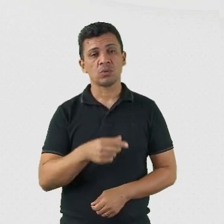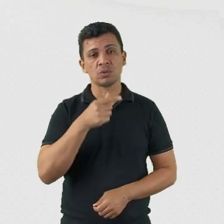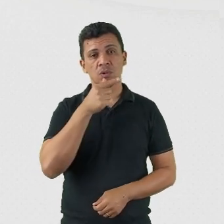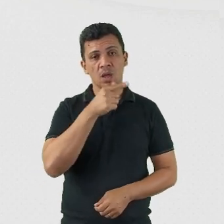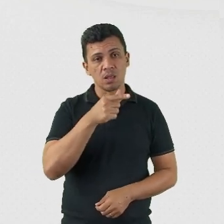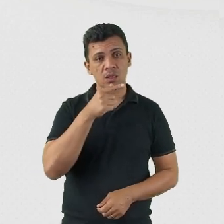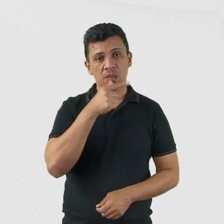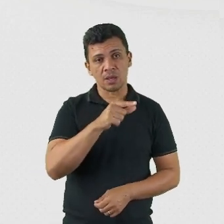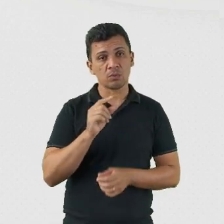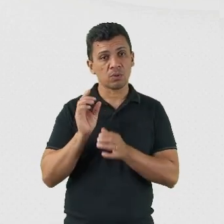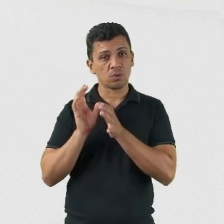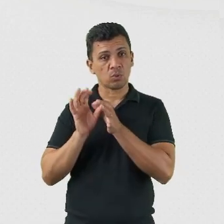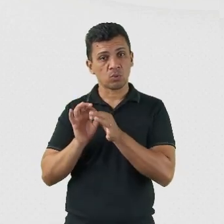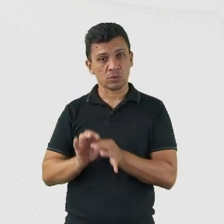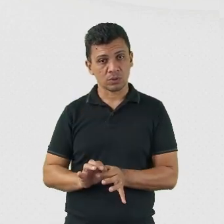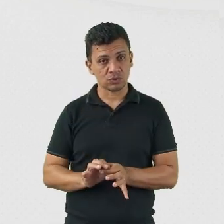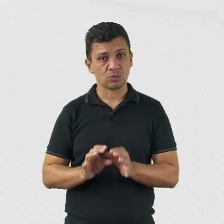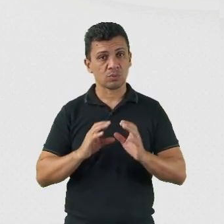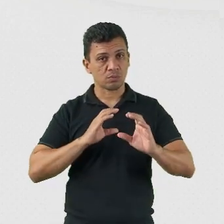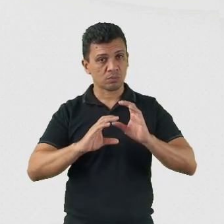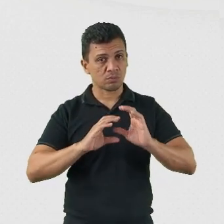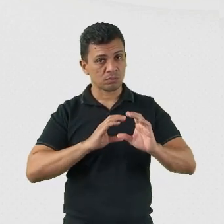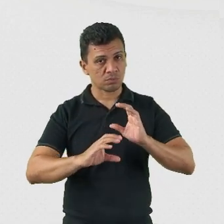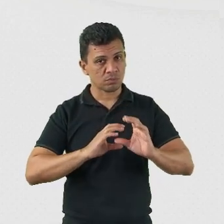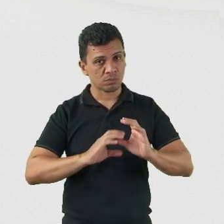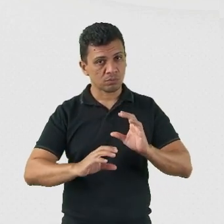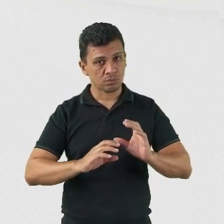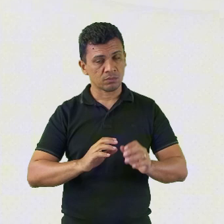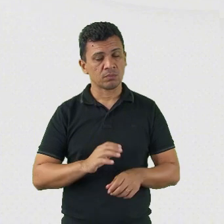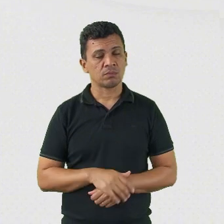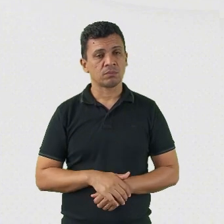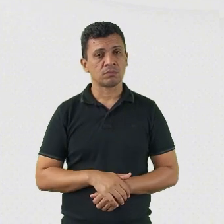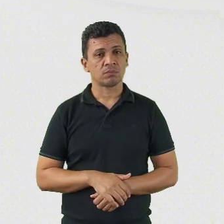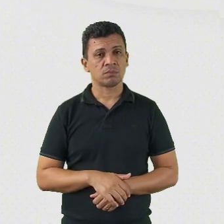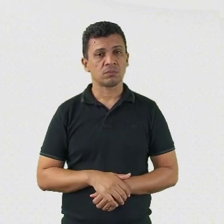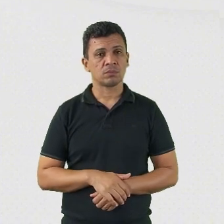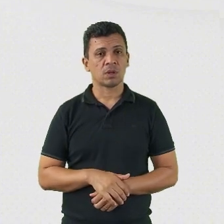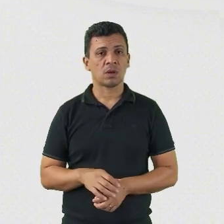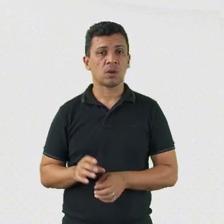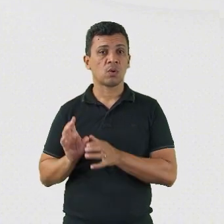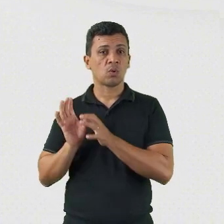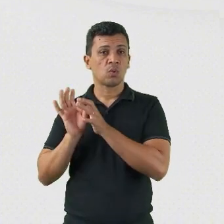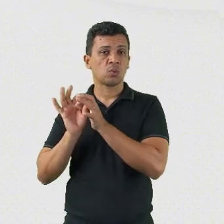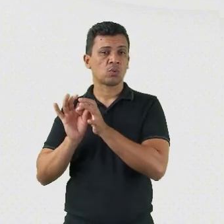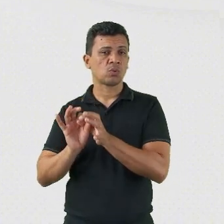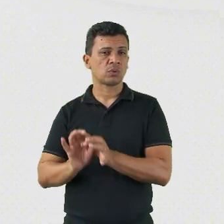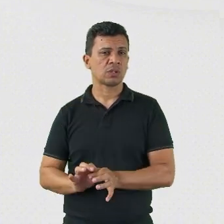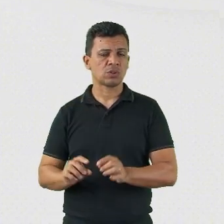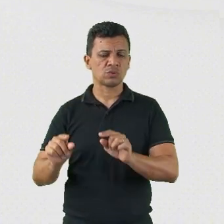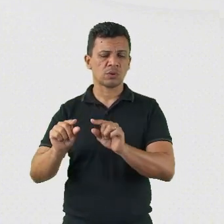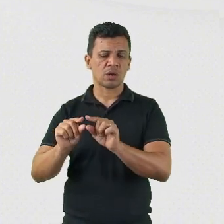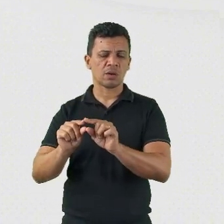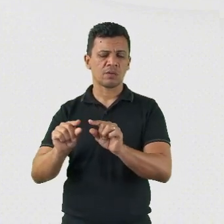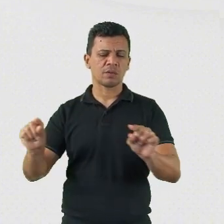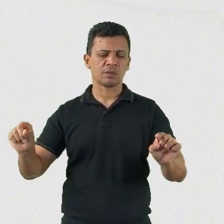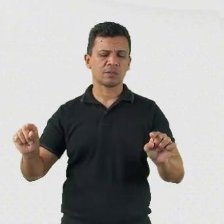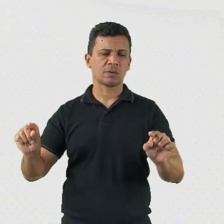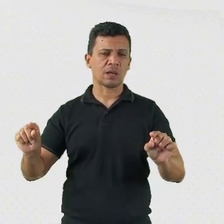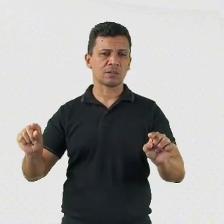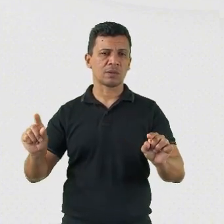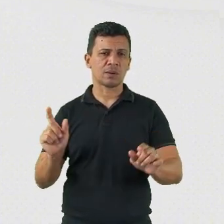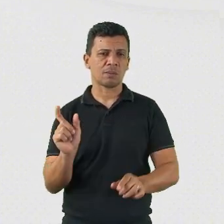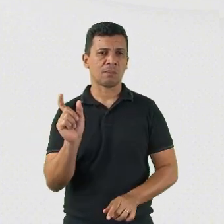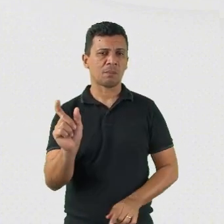uma língua em um contexto comunicativo, o contexto em que aquela expressão, aquela frase,